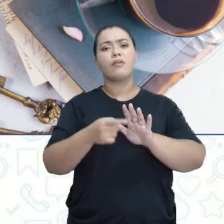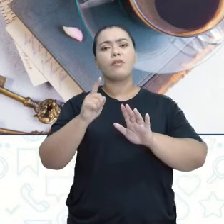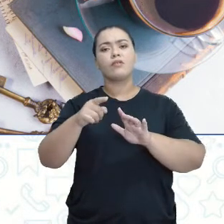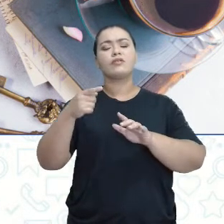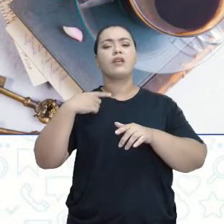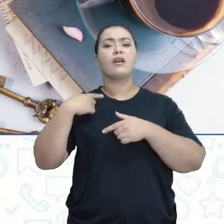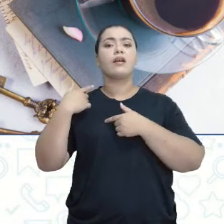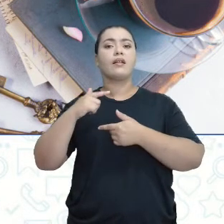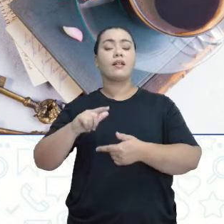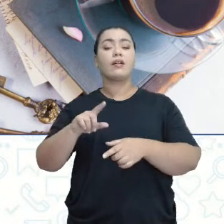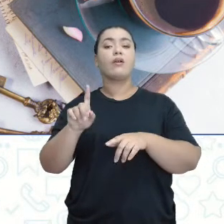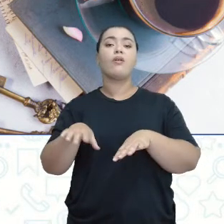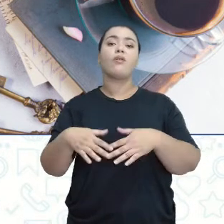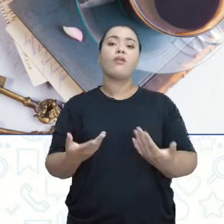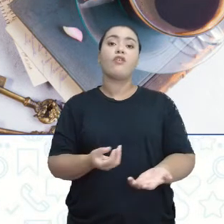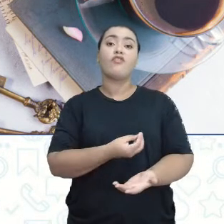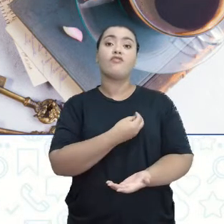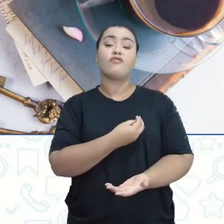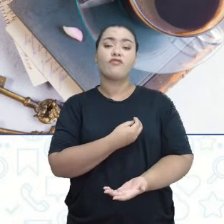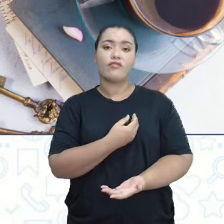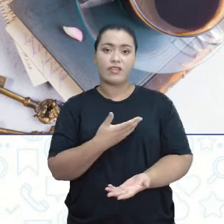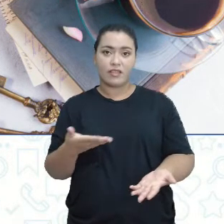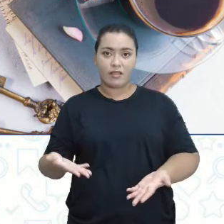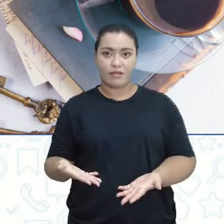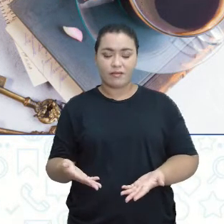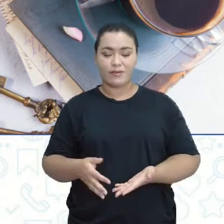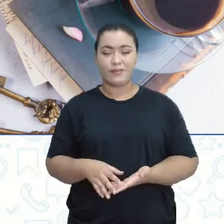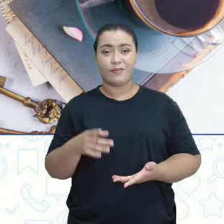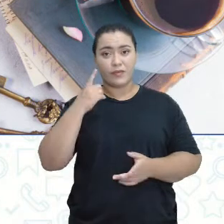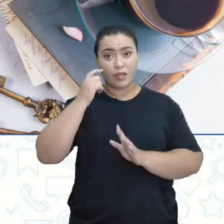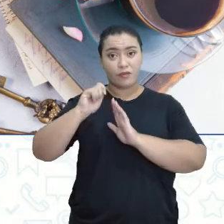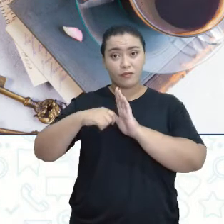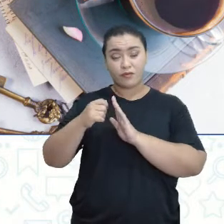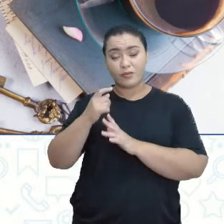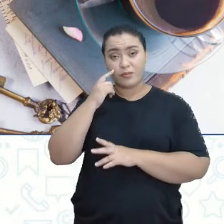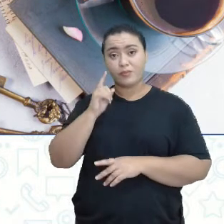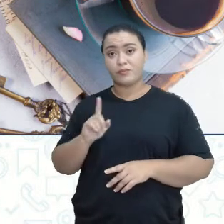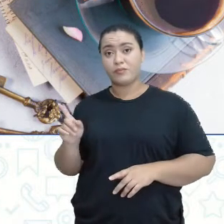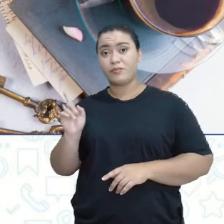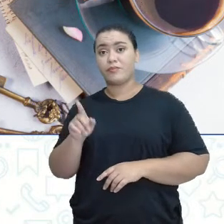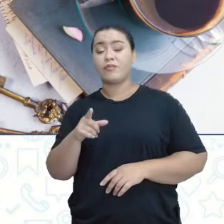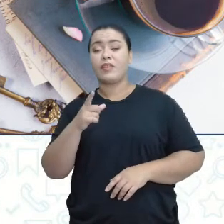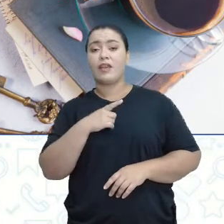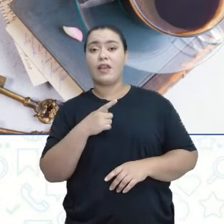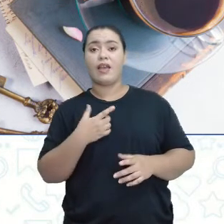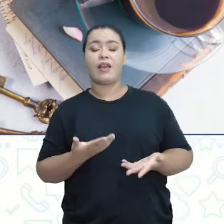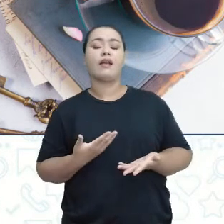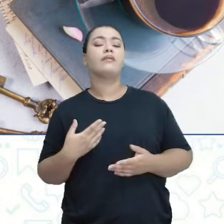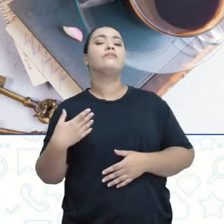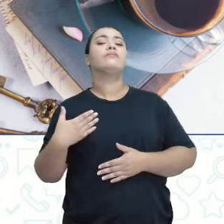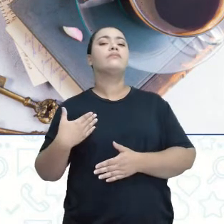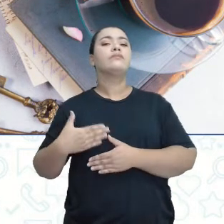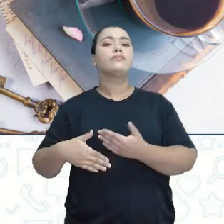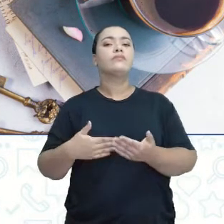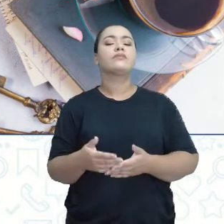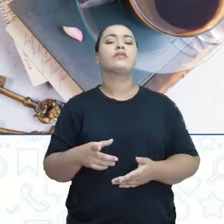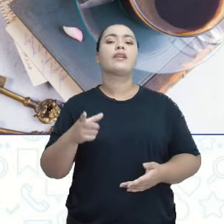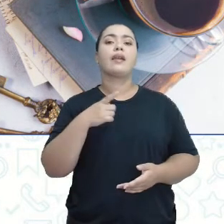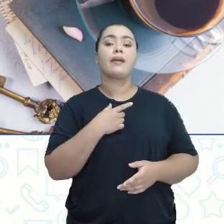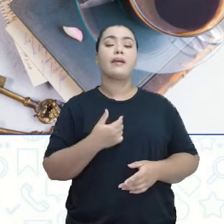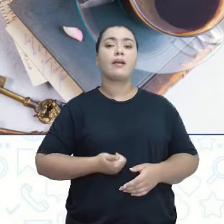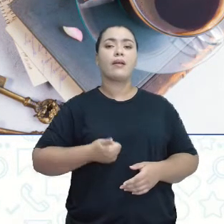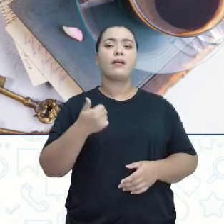sua condição de vida atual. No vídeo, a gente vê o quê? A gente vê o seu legado como chorona,